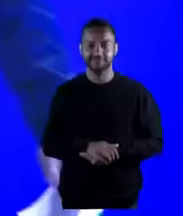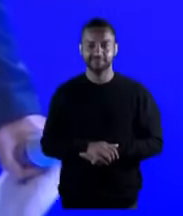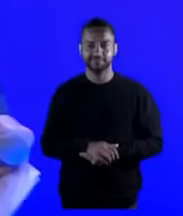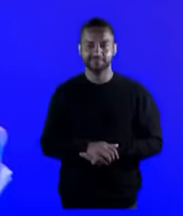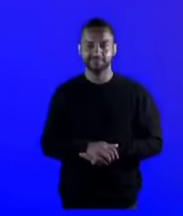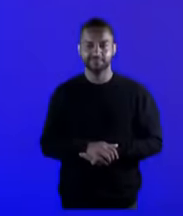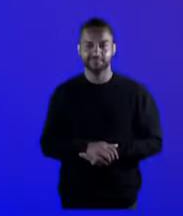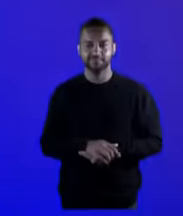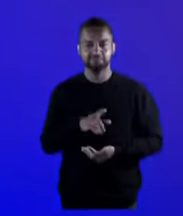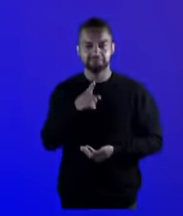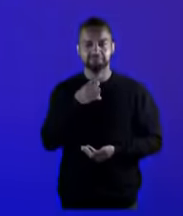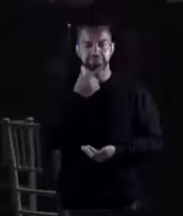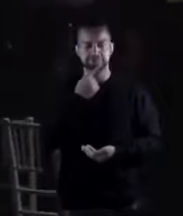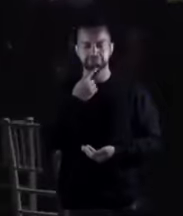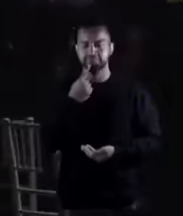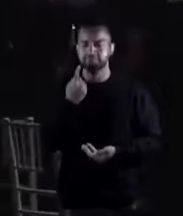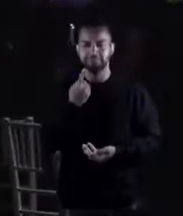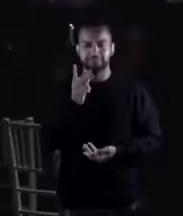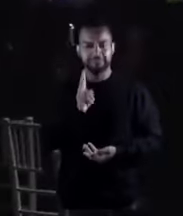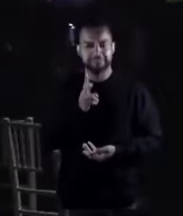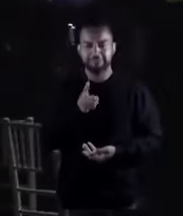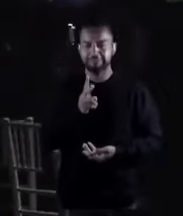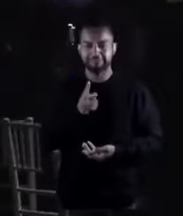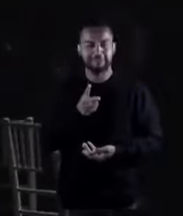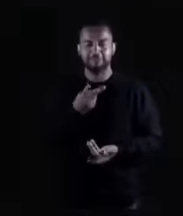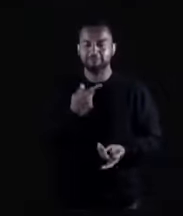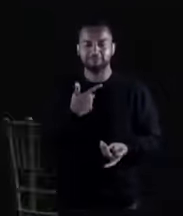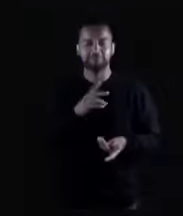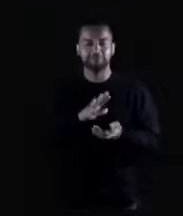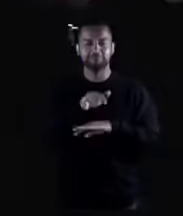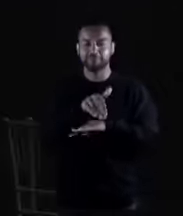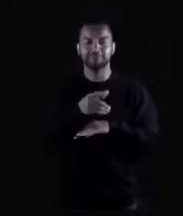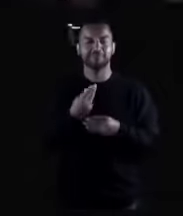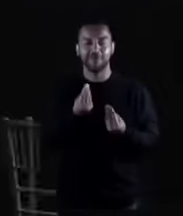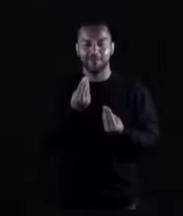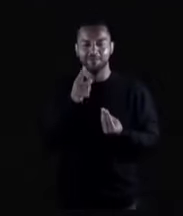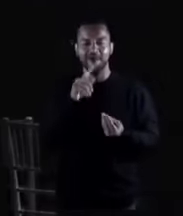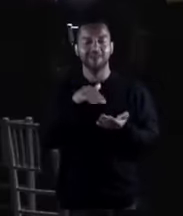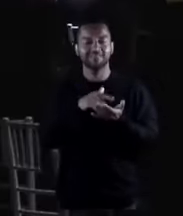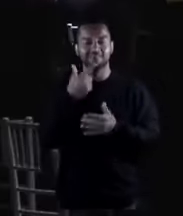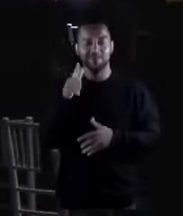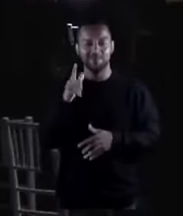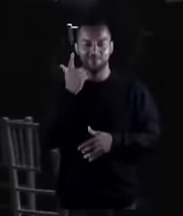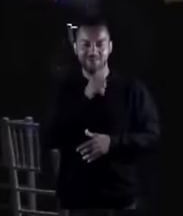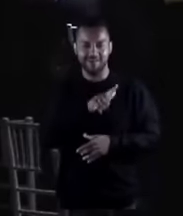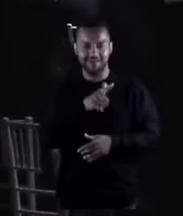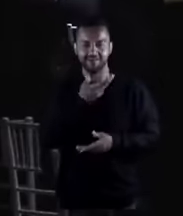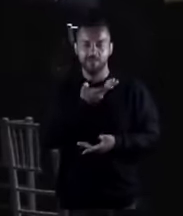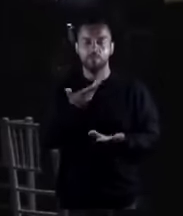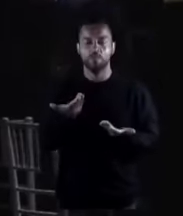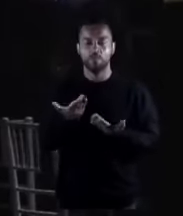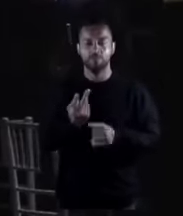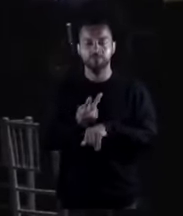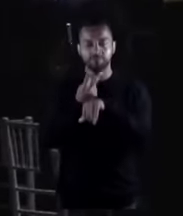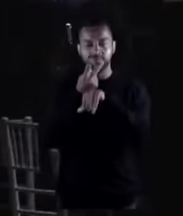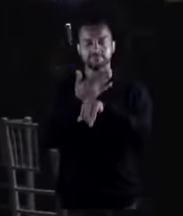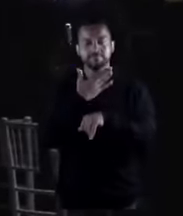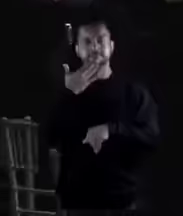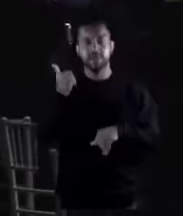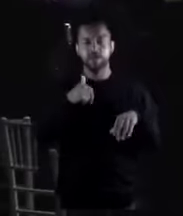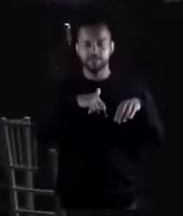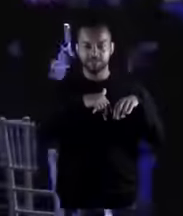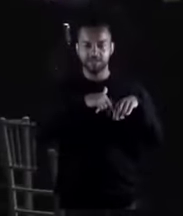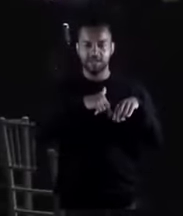O homem é fominha, até dos outros ele ganha os prêmios. Aqui o Hendrick ganhando, então, o melhor zagueiro,